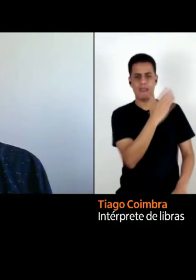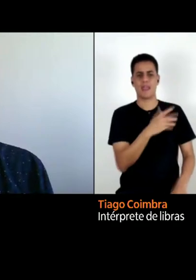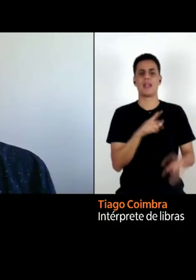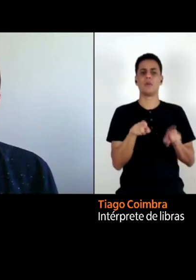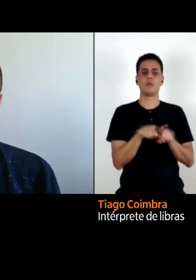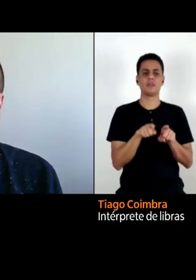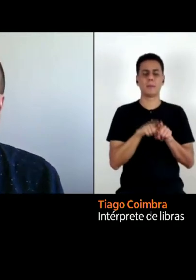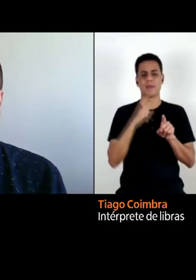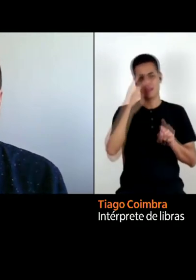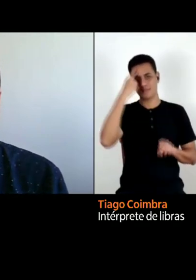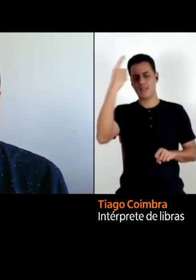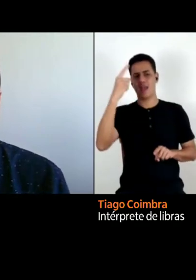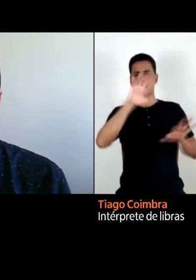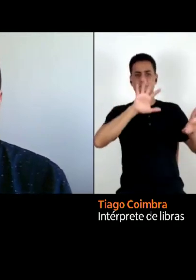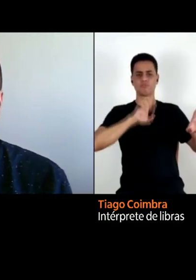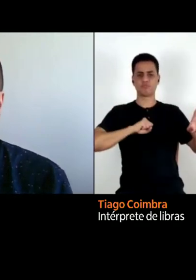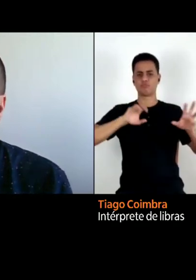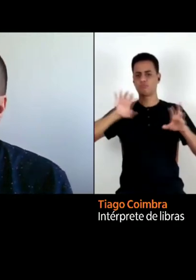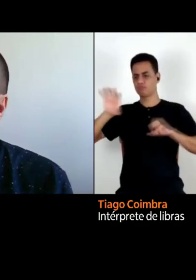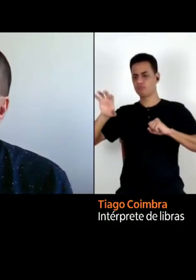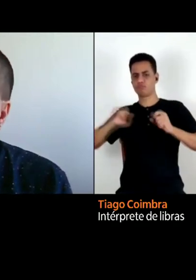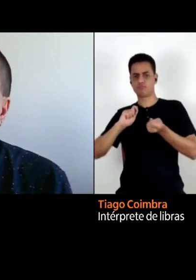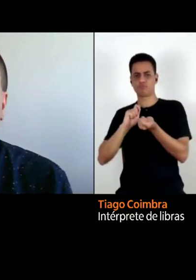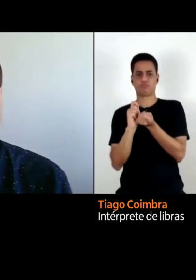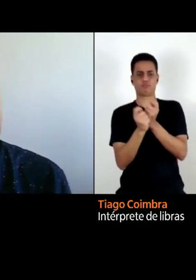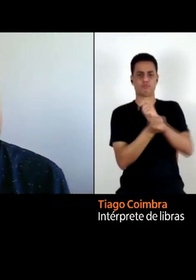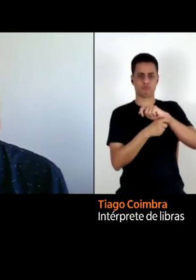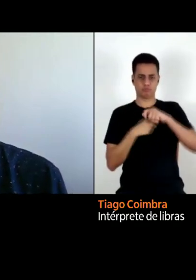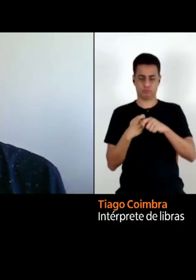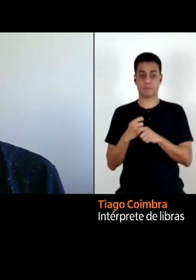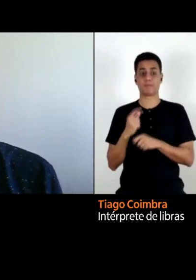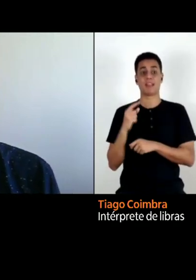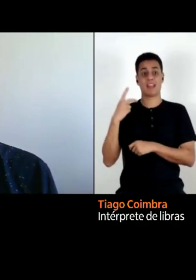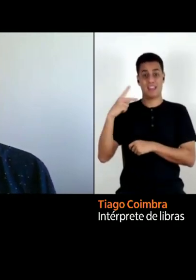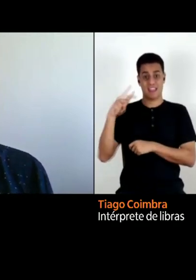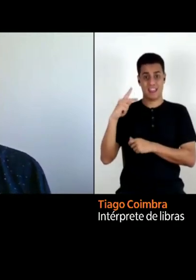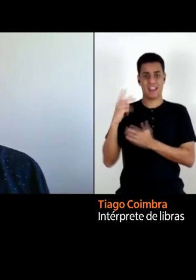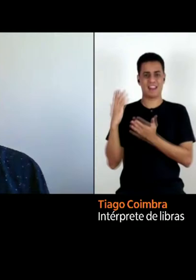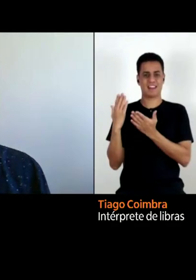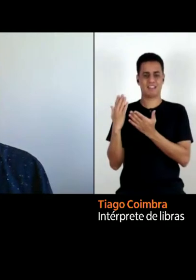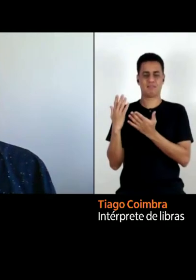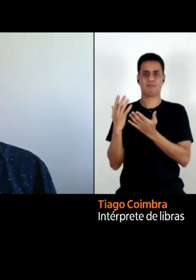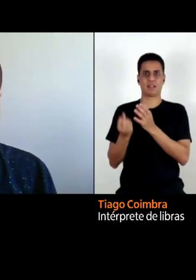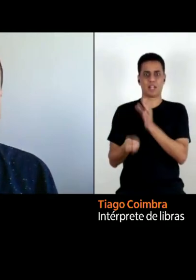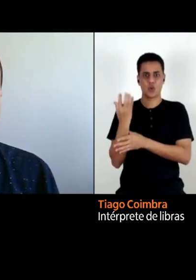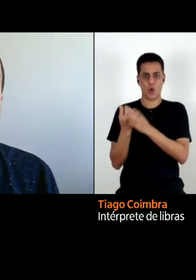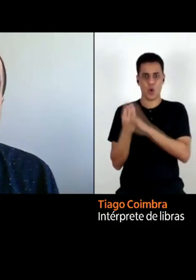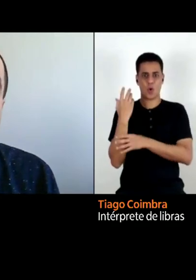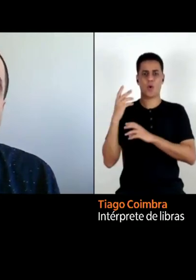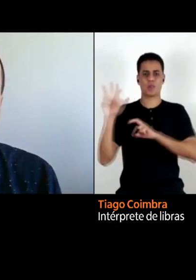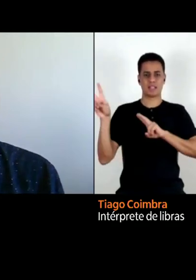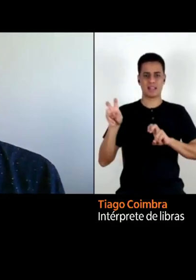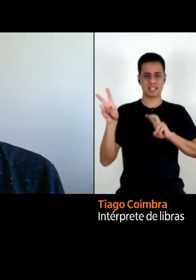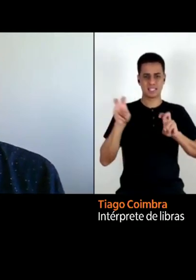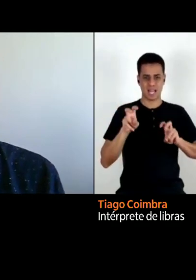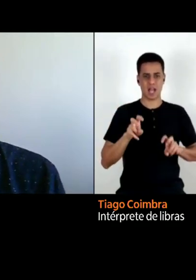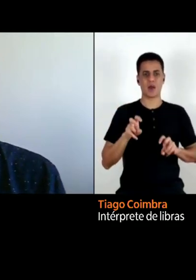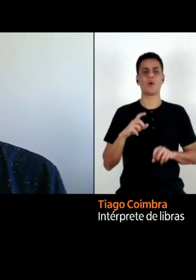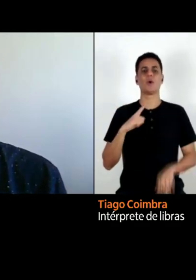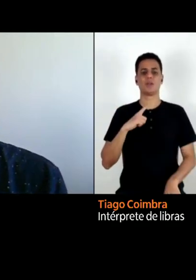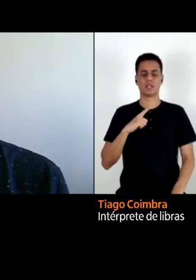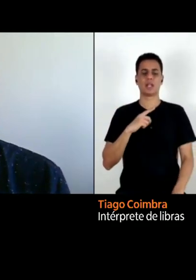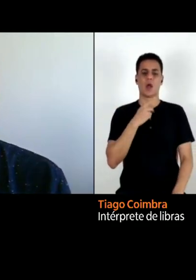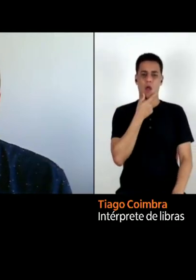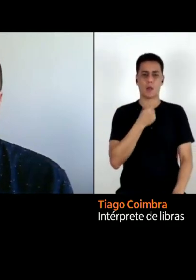apropriação. Entre inúmeros exemplos de sua obra pródiga em citações estão Pierre Menard, autor